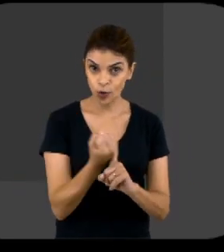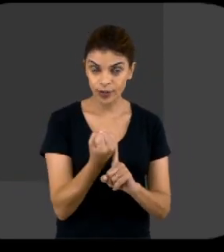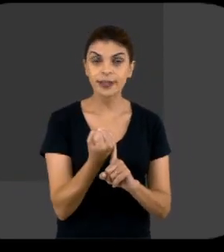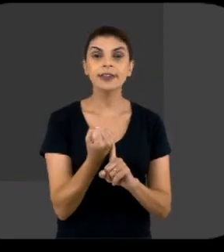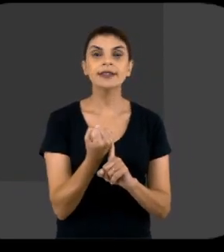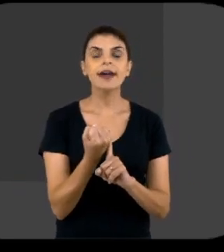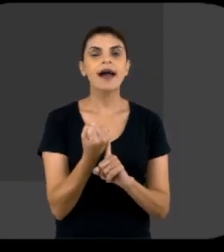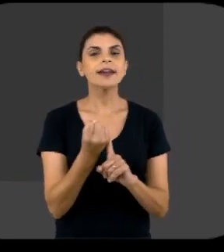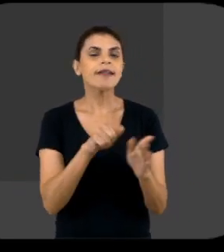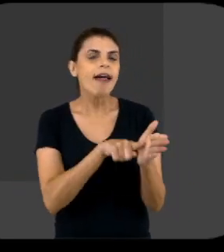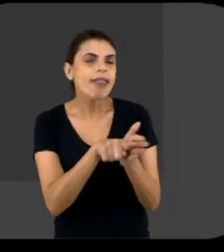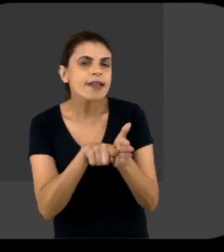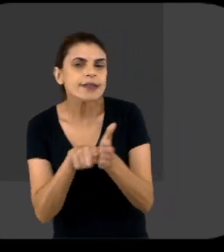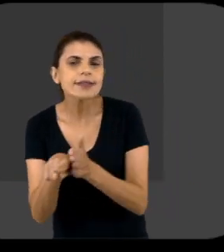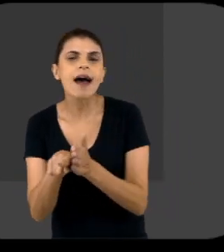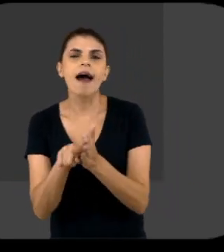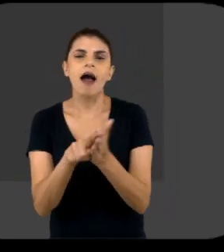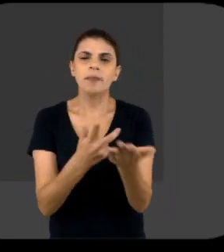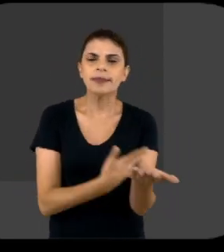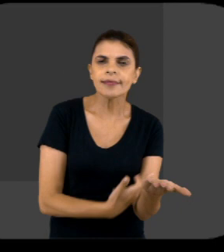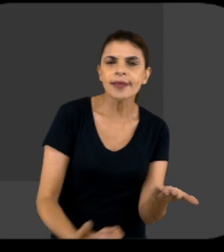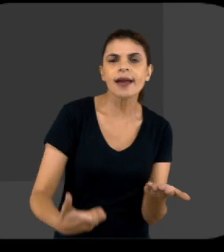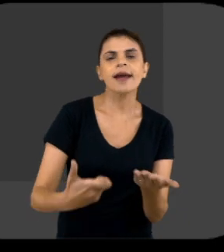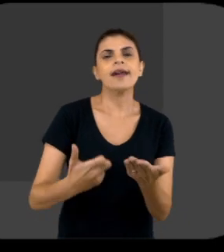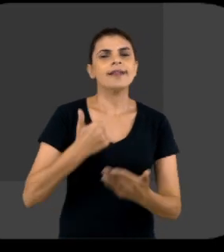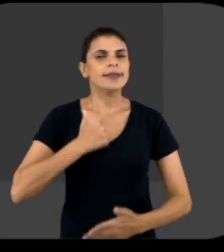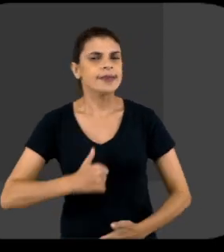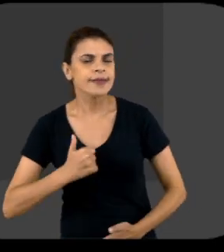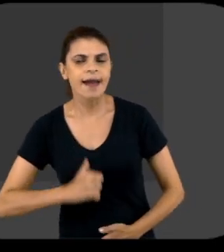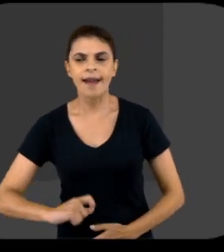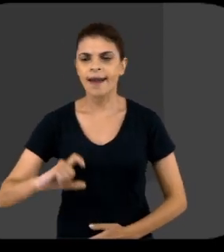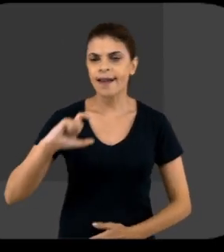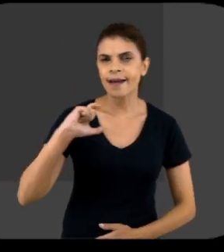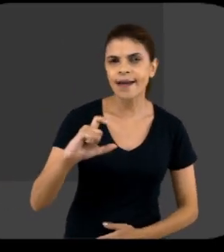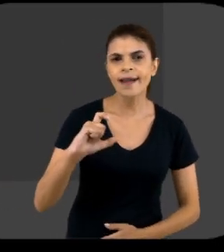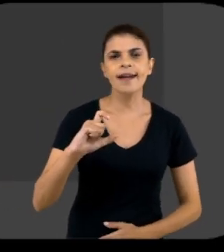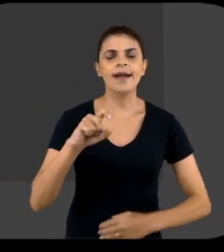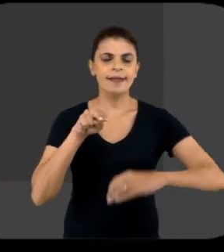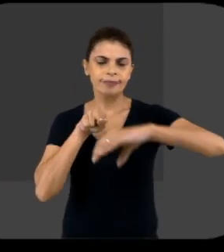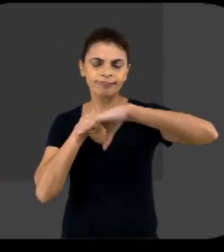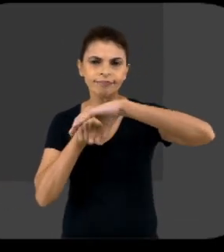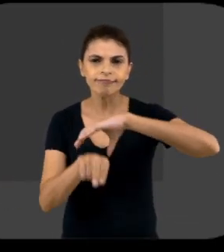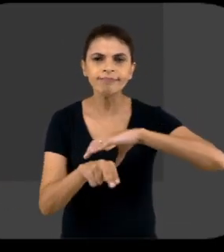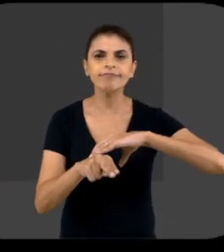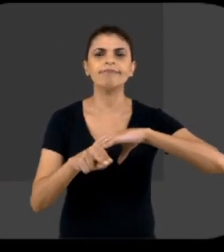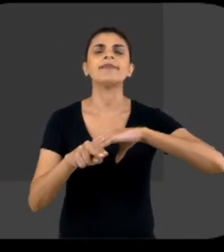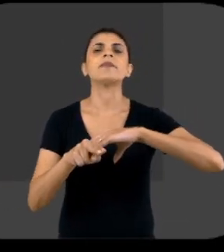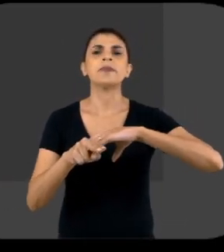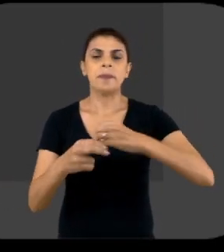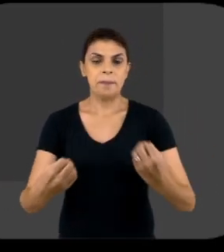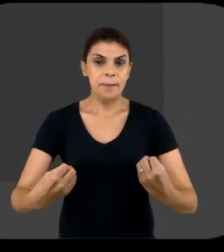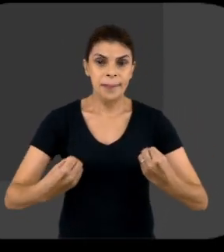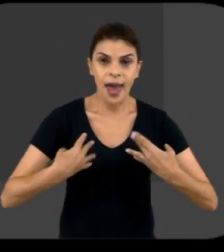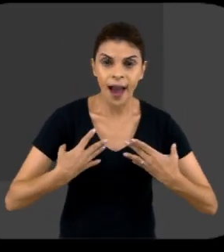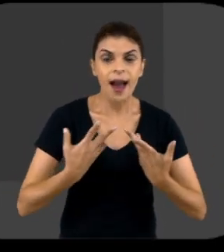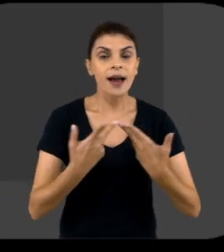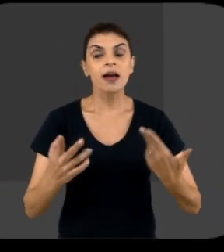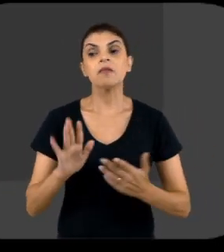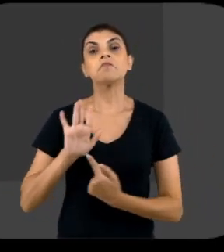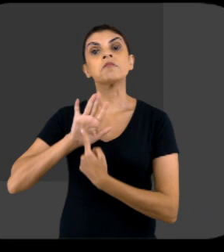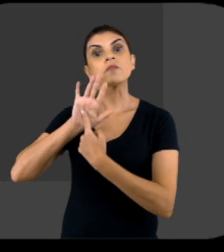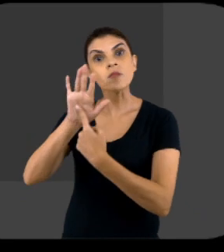sociedade exames dentro da realidade, exames que